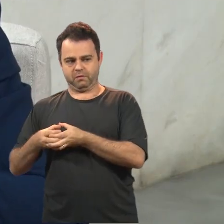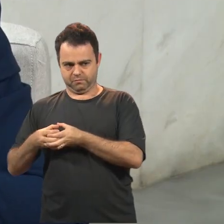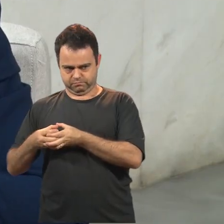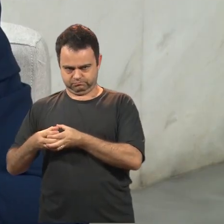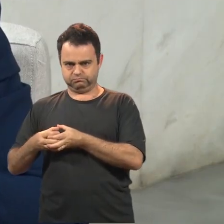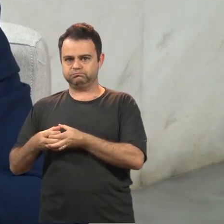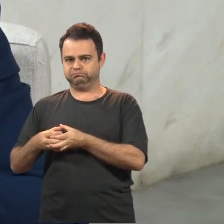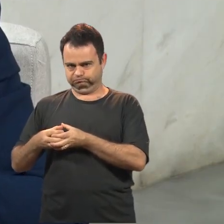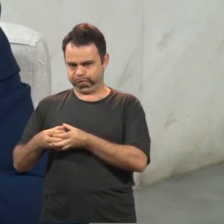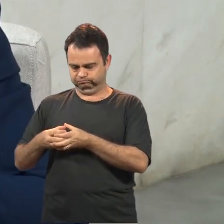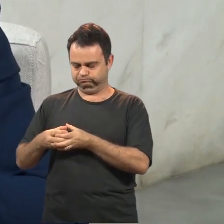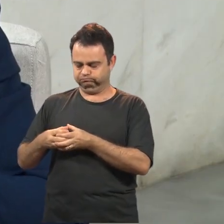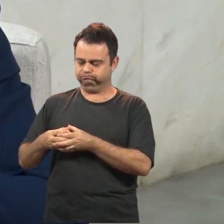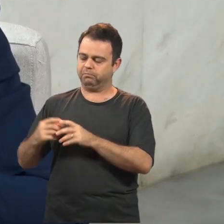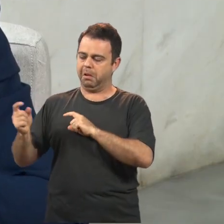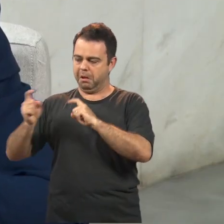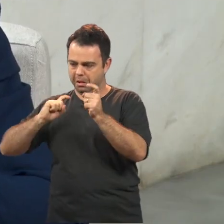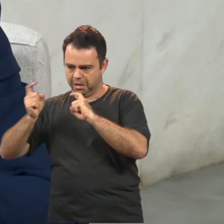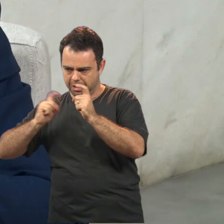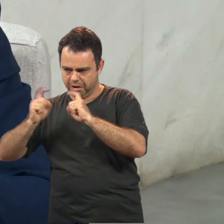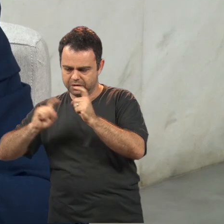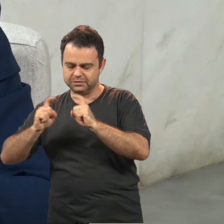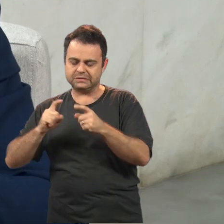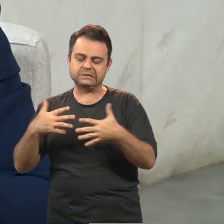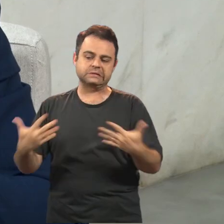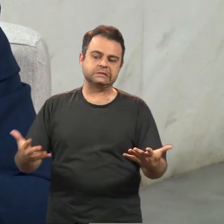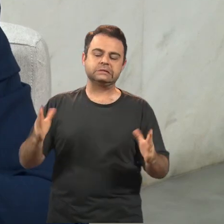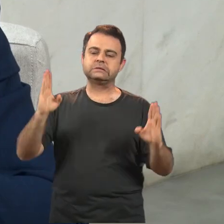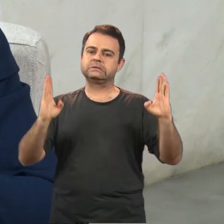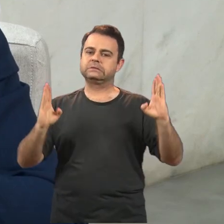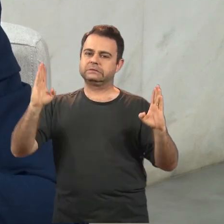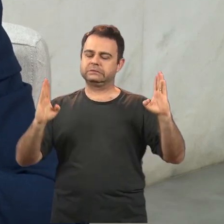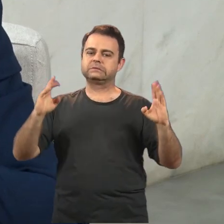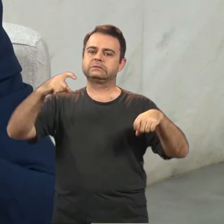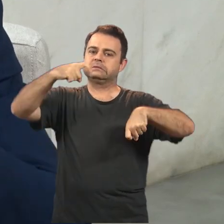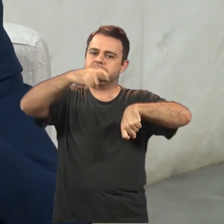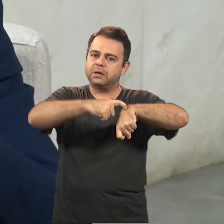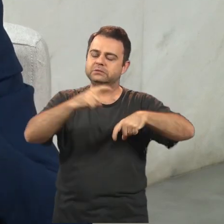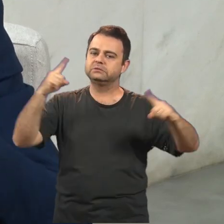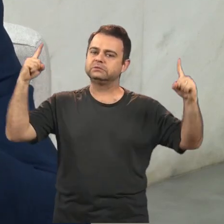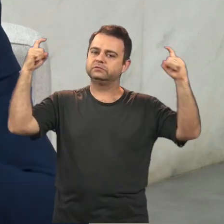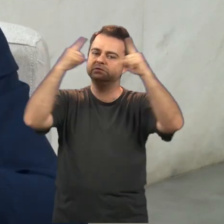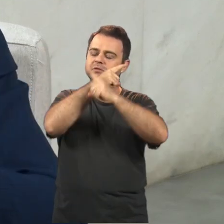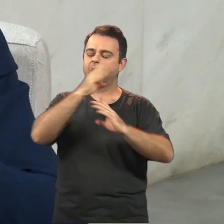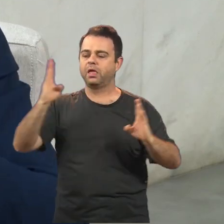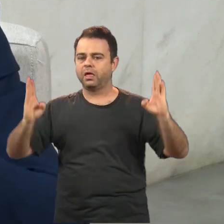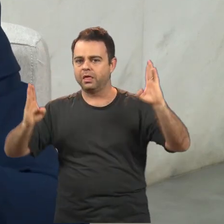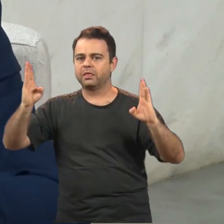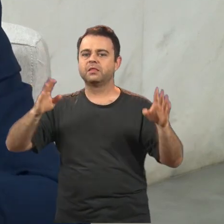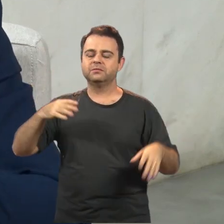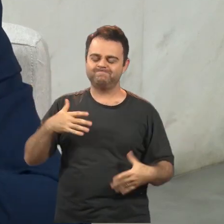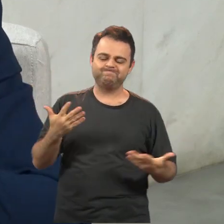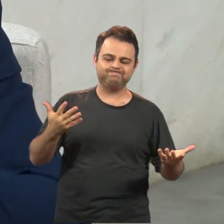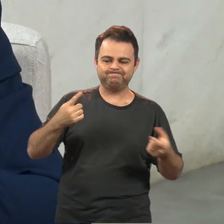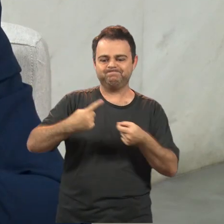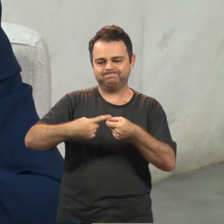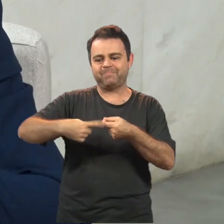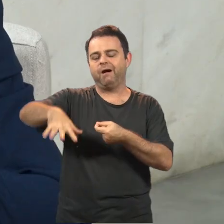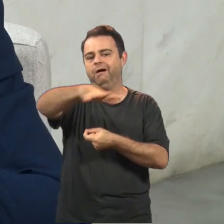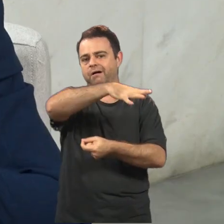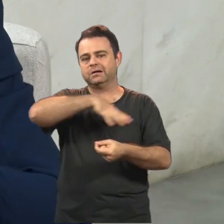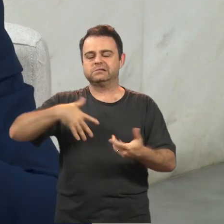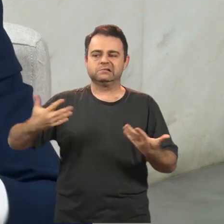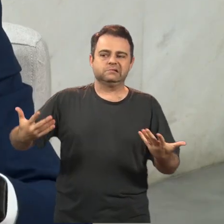crítico na nossa cidade, um momento difícil da nossa cidade. Afinal, quando foi criado a Frente